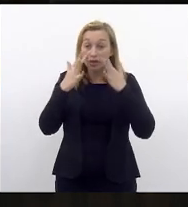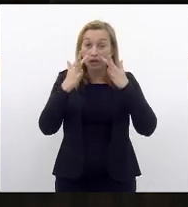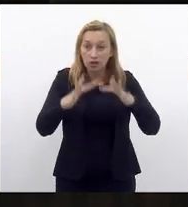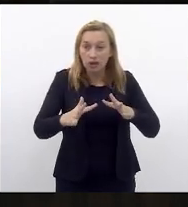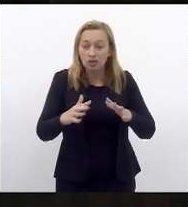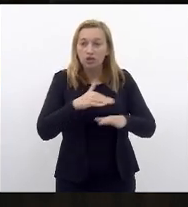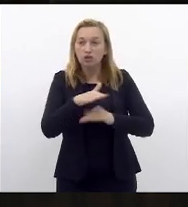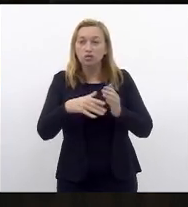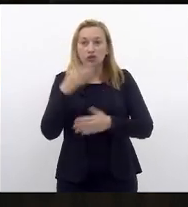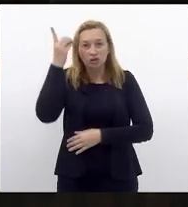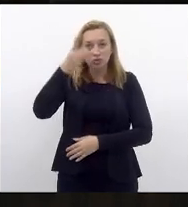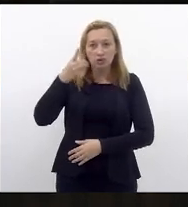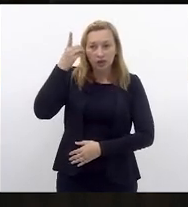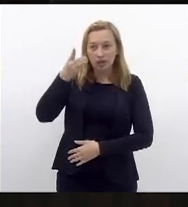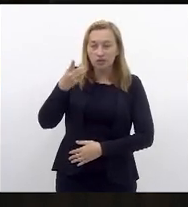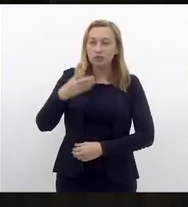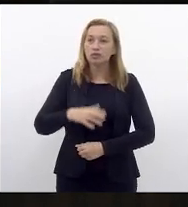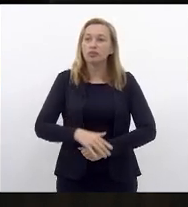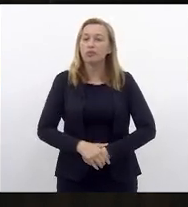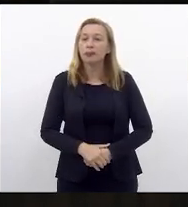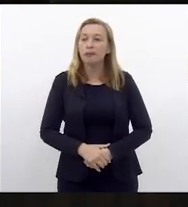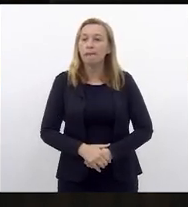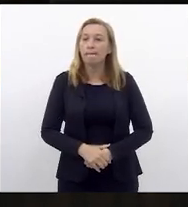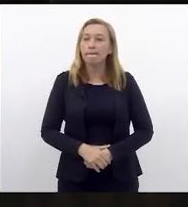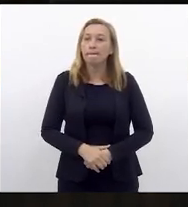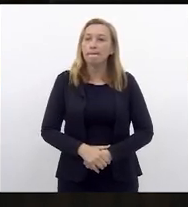senhores parlamentares presentes,